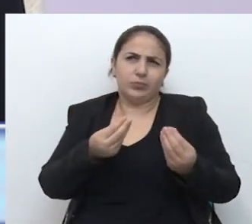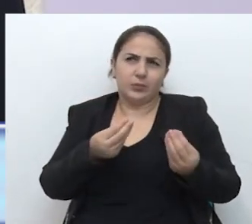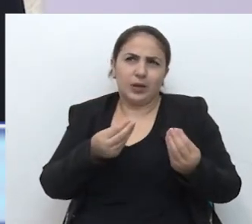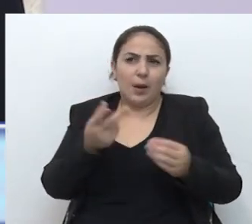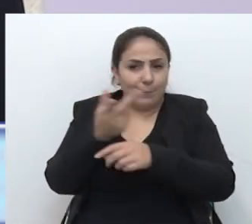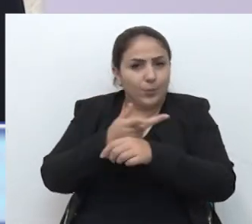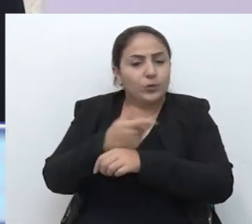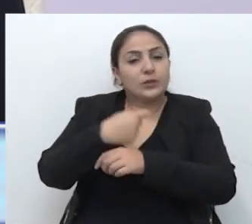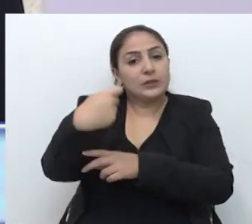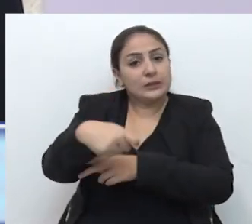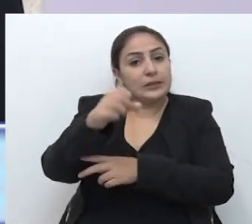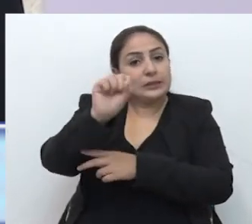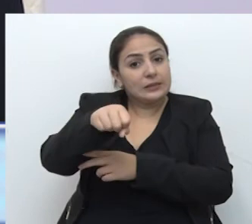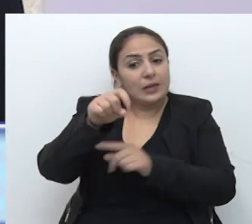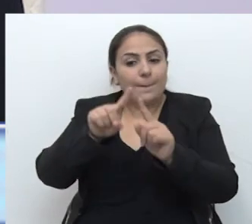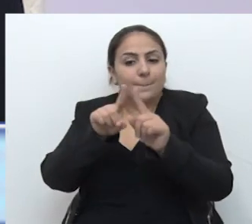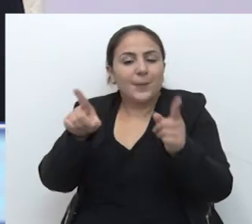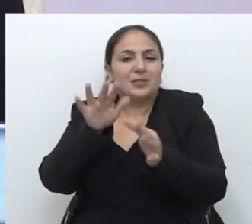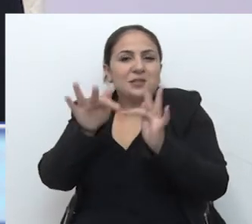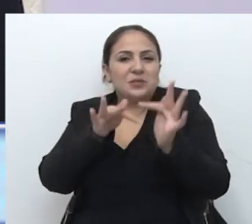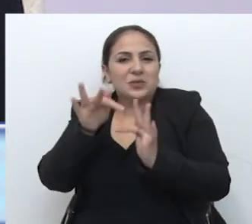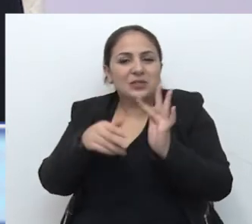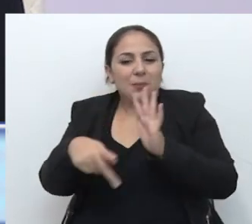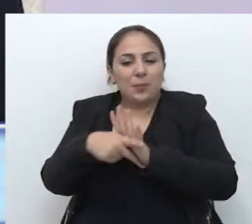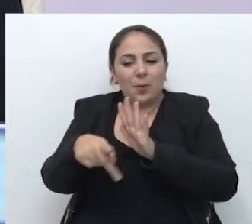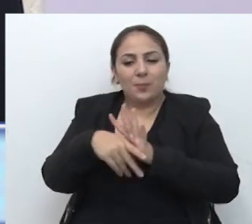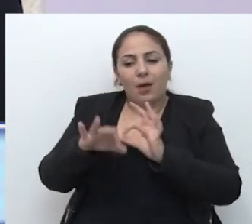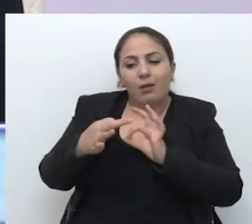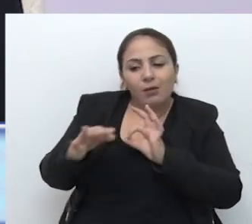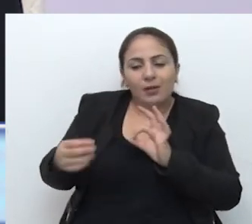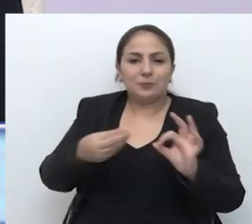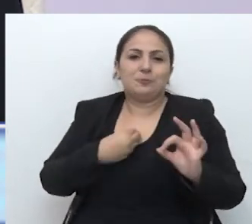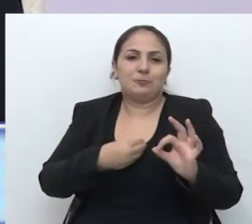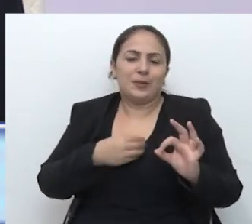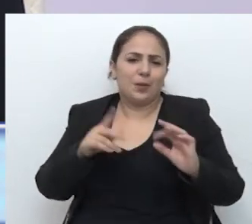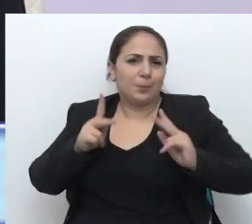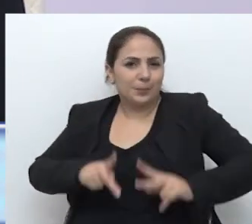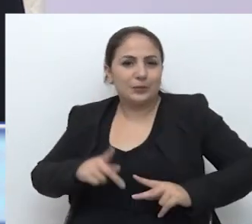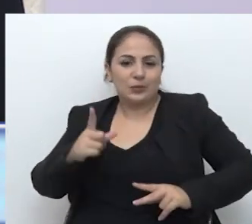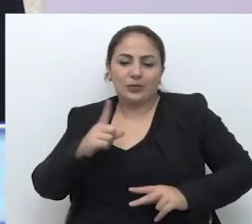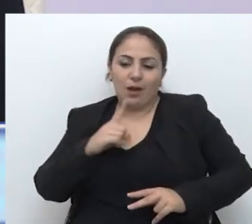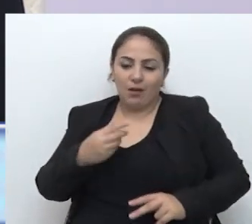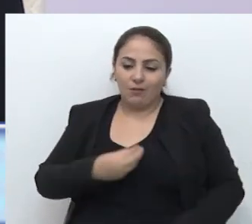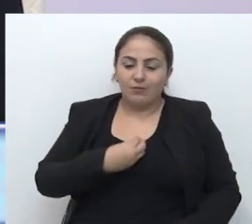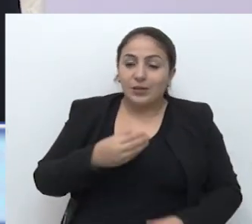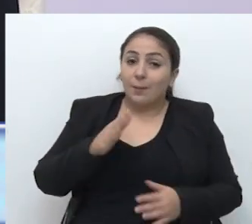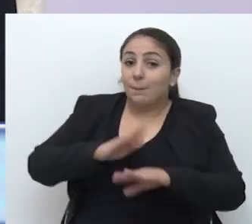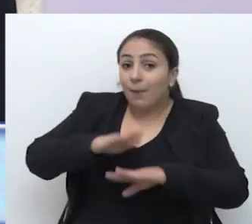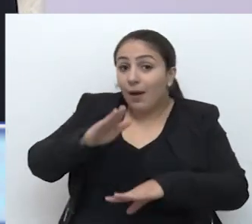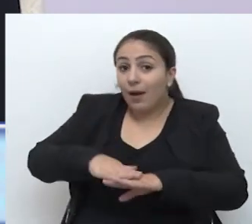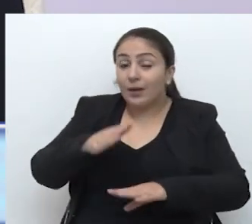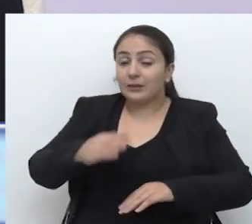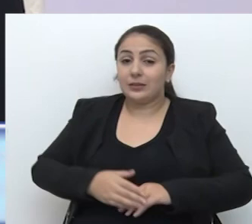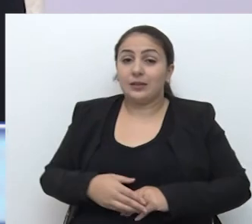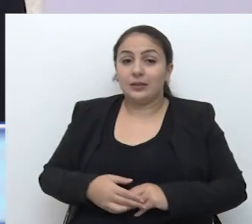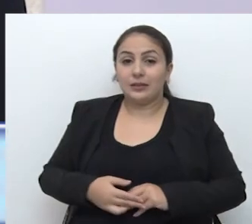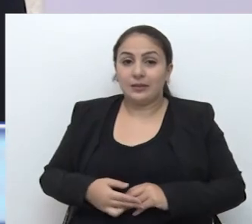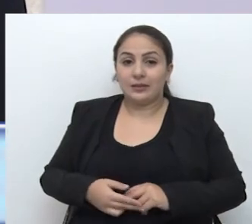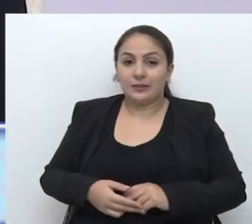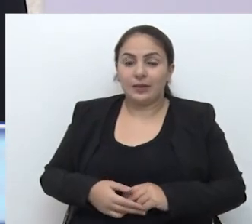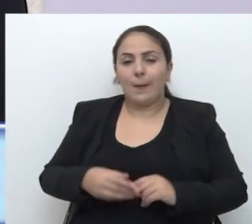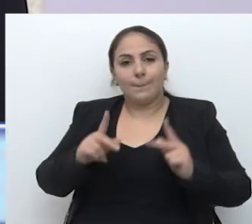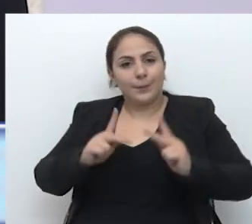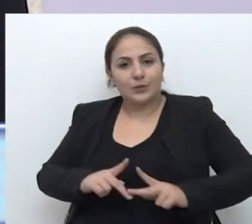porque essa busca ela é necessária em função da própria longevidade, né? As pessoas estão vivendo mais,